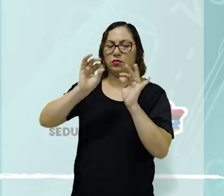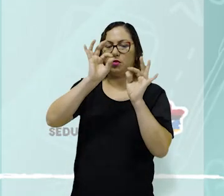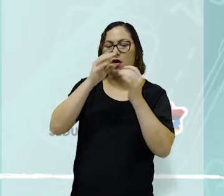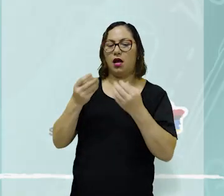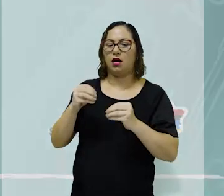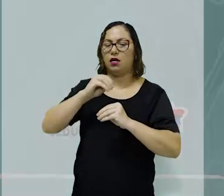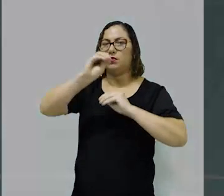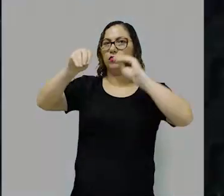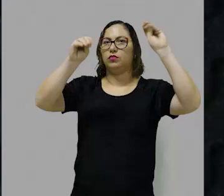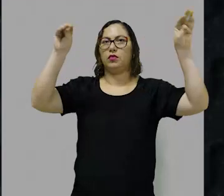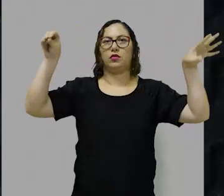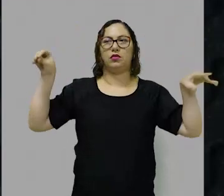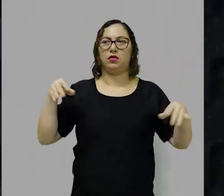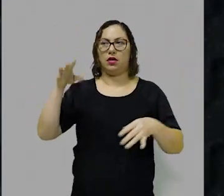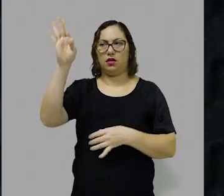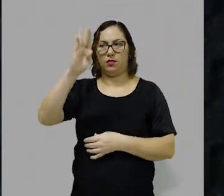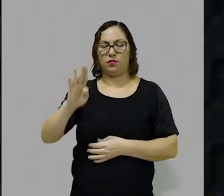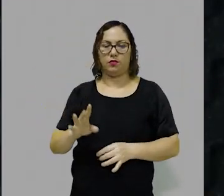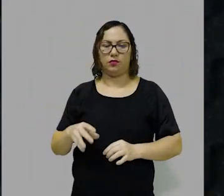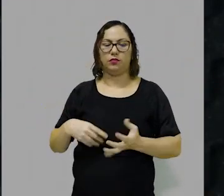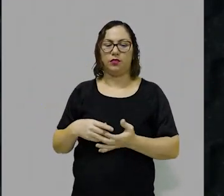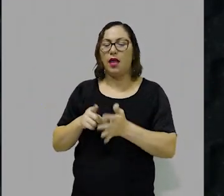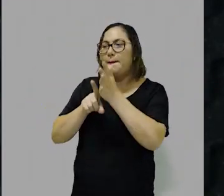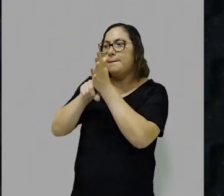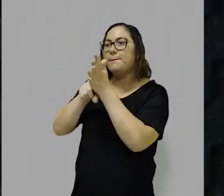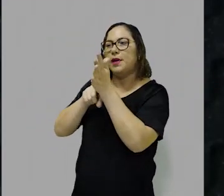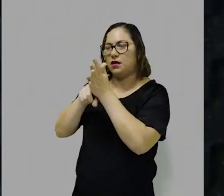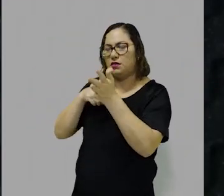Brasil aleatoriamente. Então a dica para vocês é